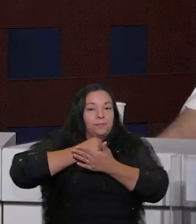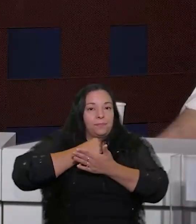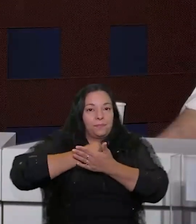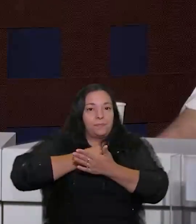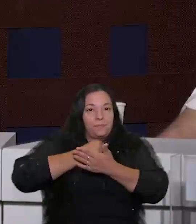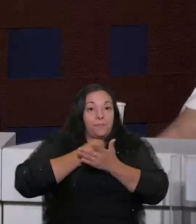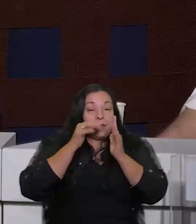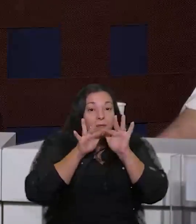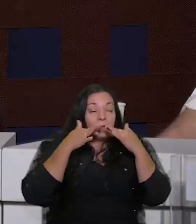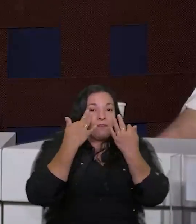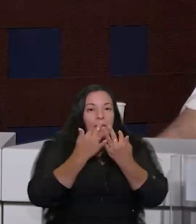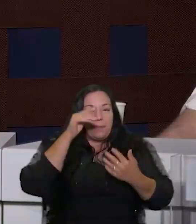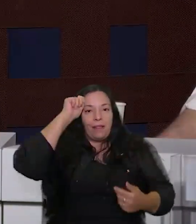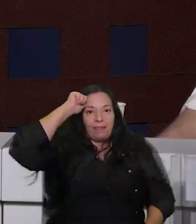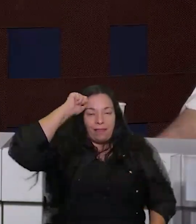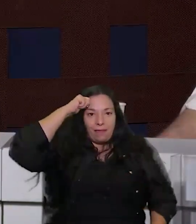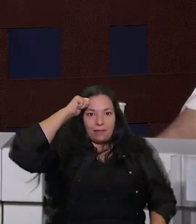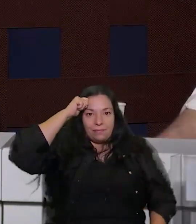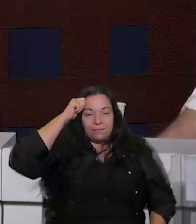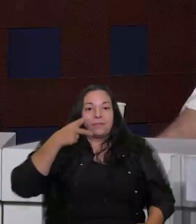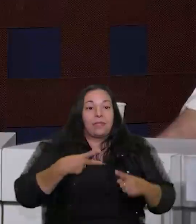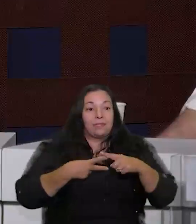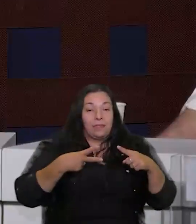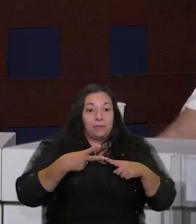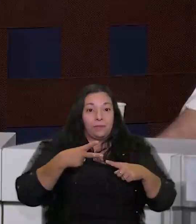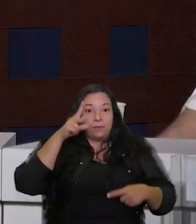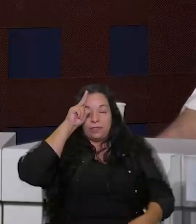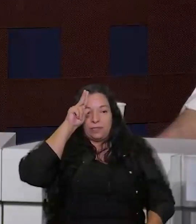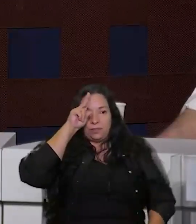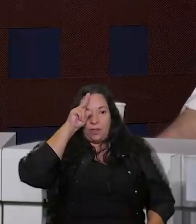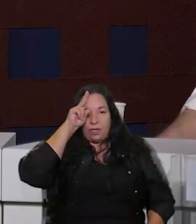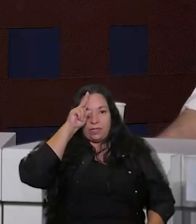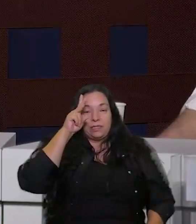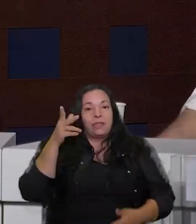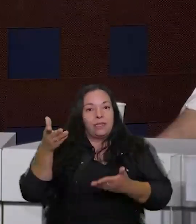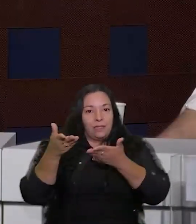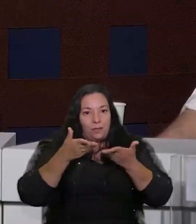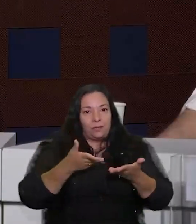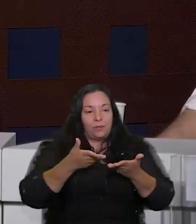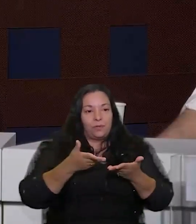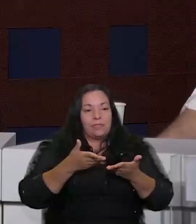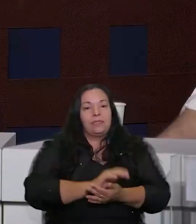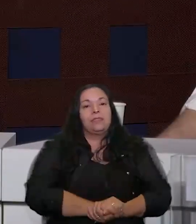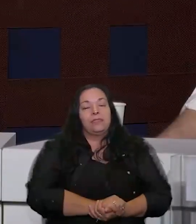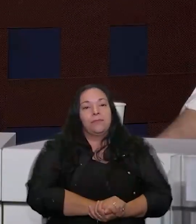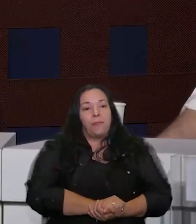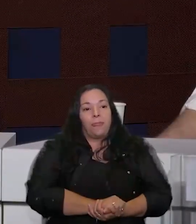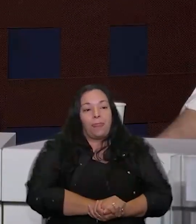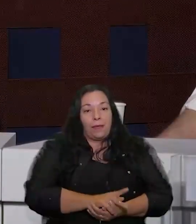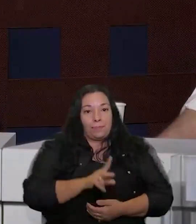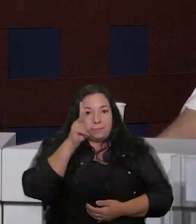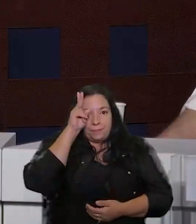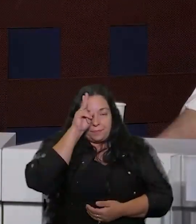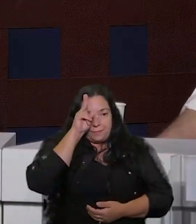de uma família negra nessas duas histórias, digamos, que eu trouxe no romance, né? A história dos